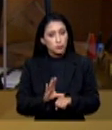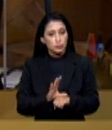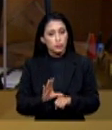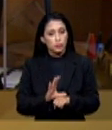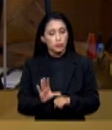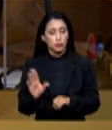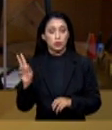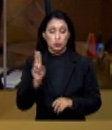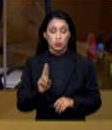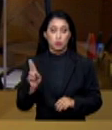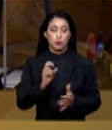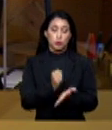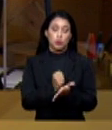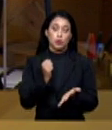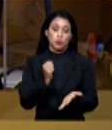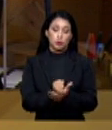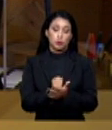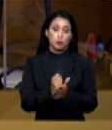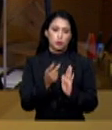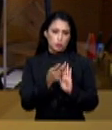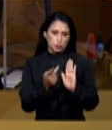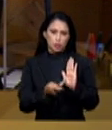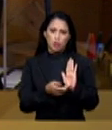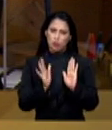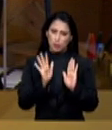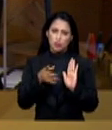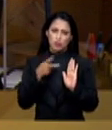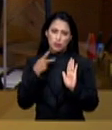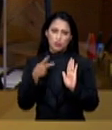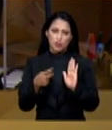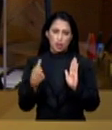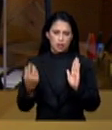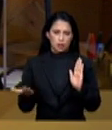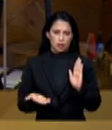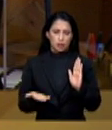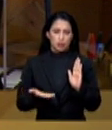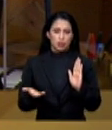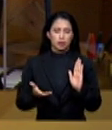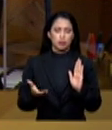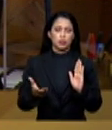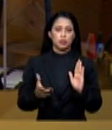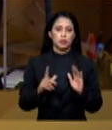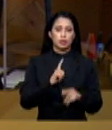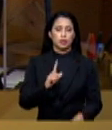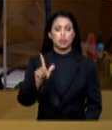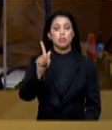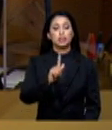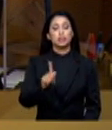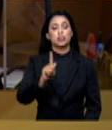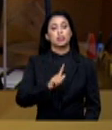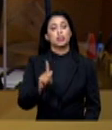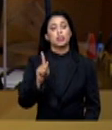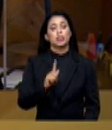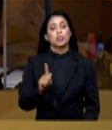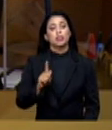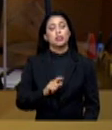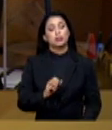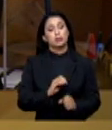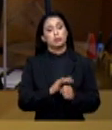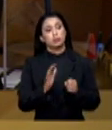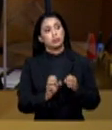da utilização do contrato de programa com você nesse ponto ou como instrumento de gestão associada do